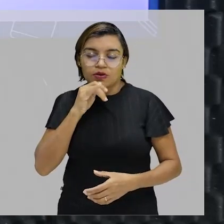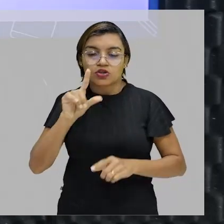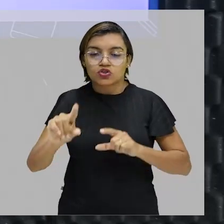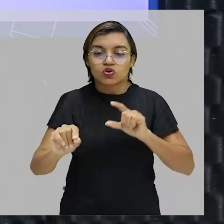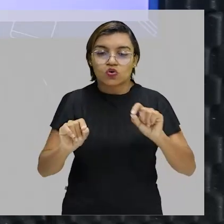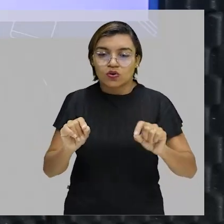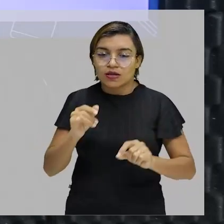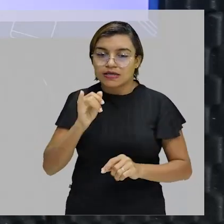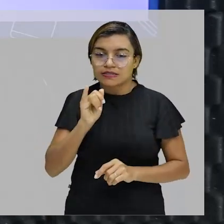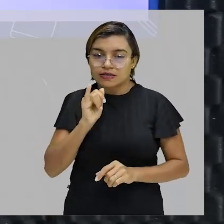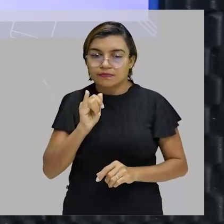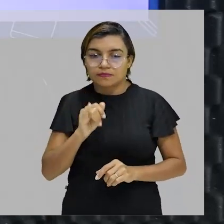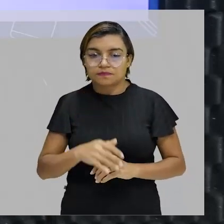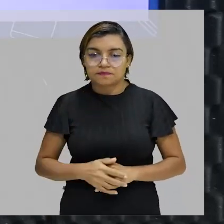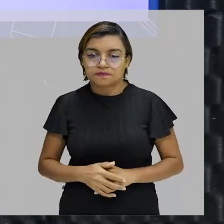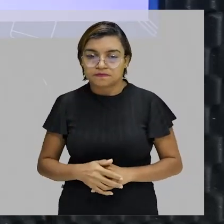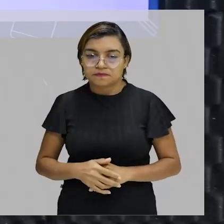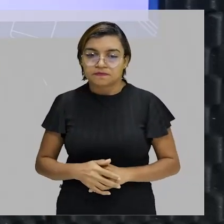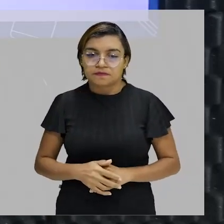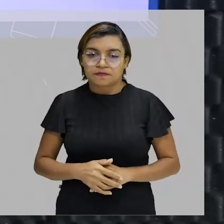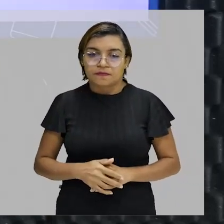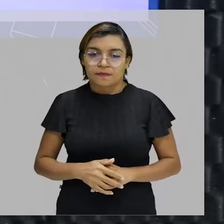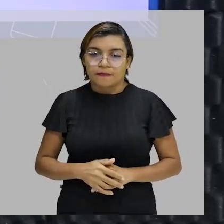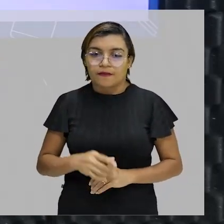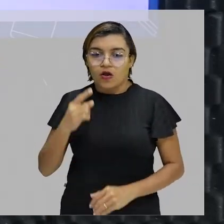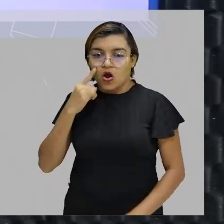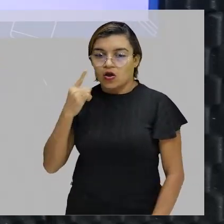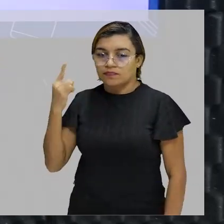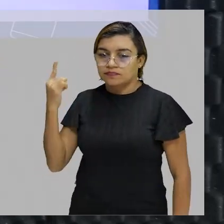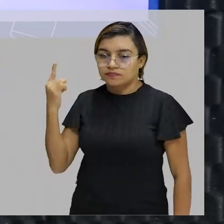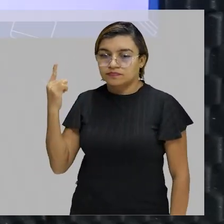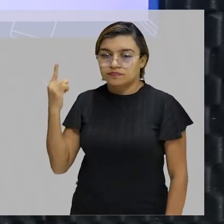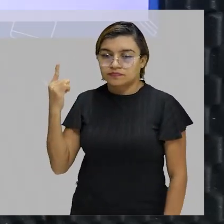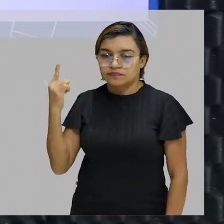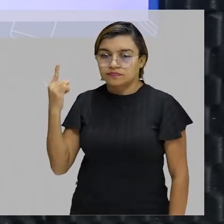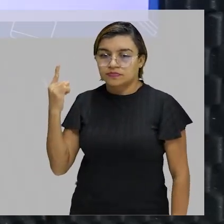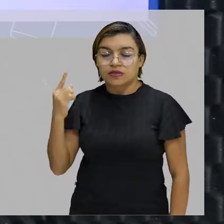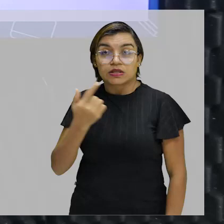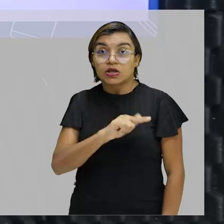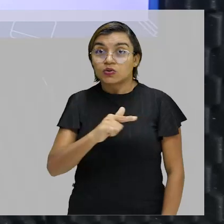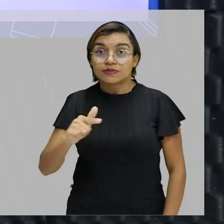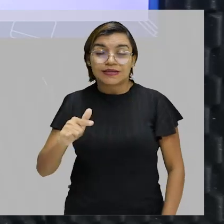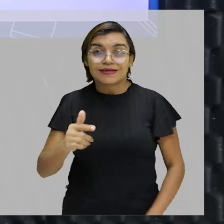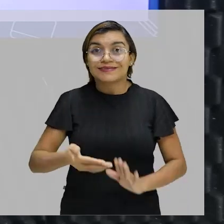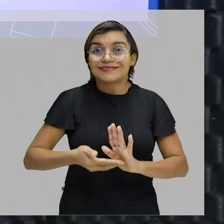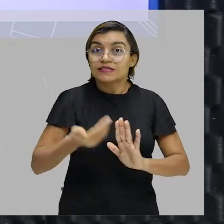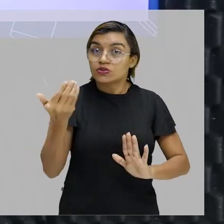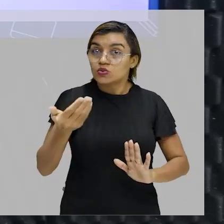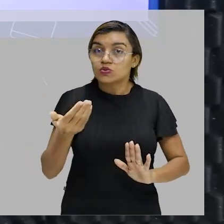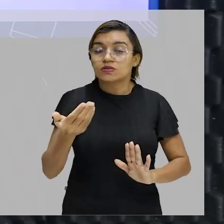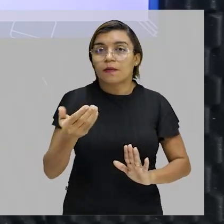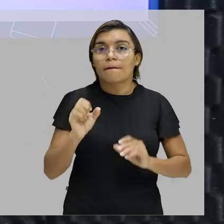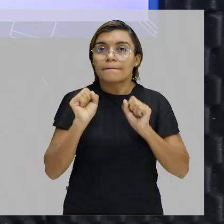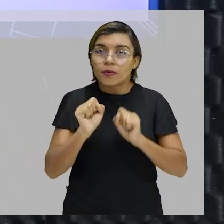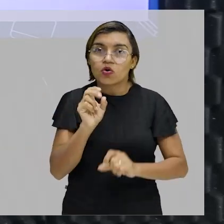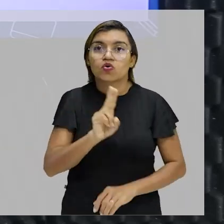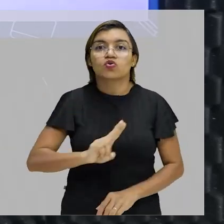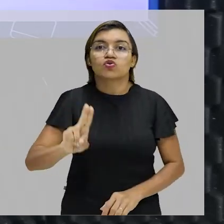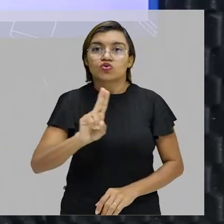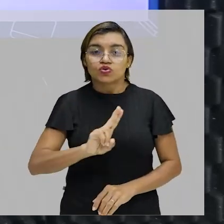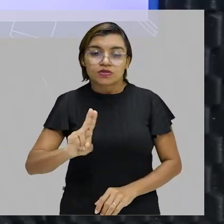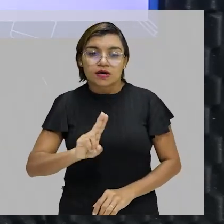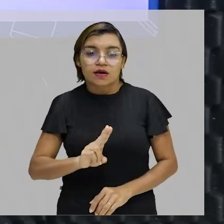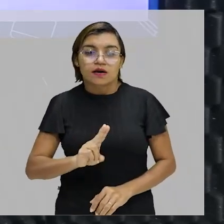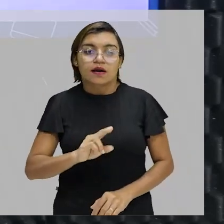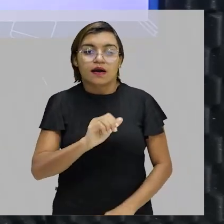caso, abacaxi ou acerola, não existe uma exclusão. Eu posso usar as duas, eu posso usar